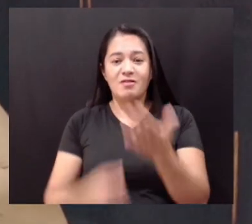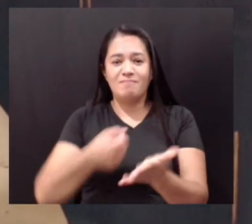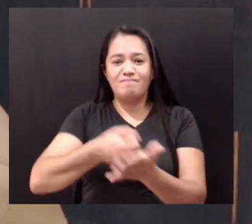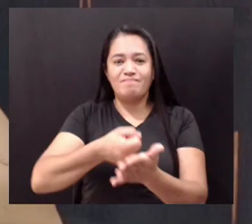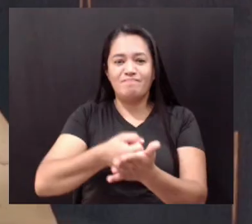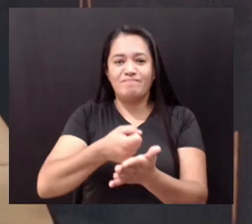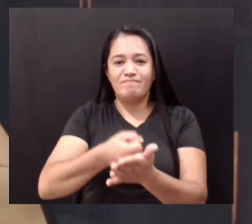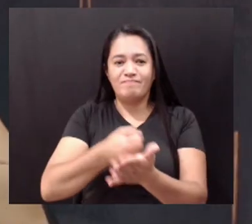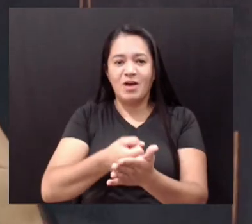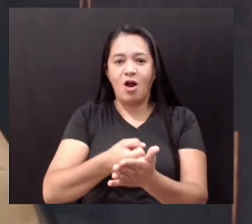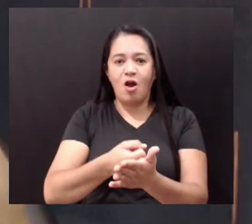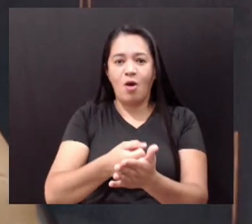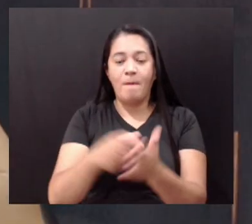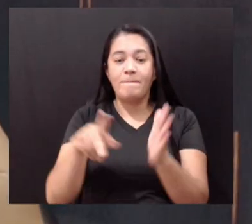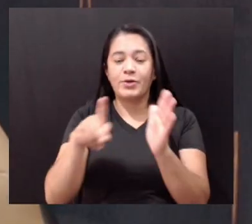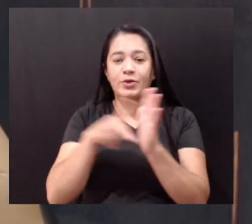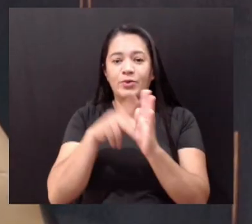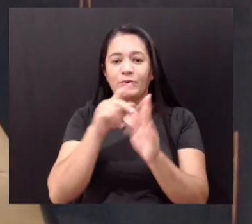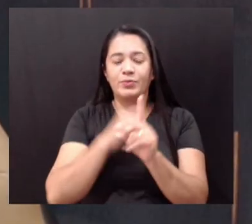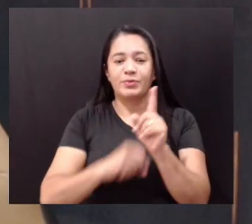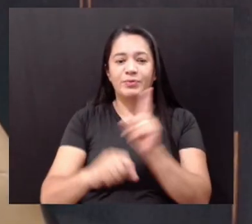também. Mas eu acho que sim,